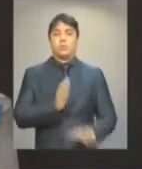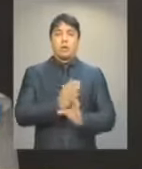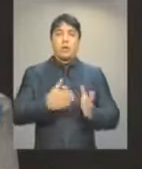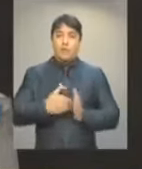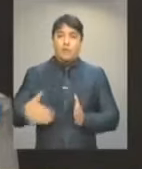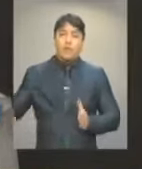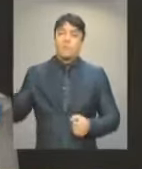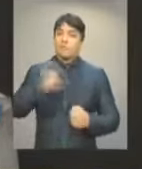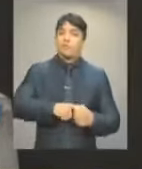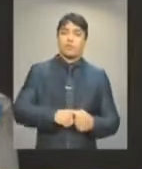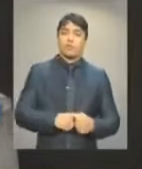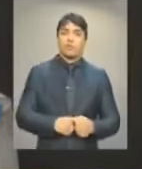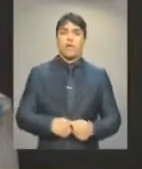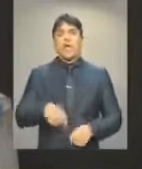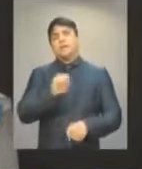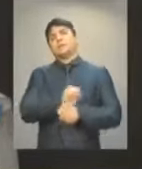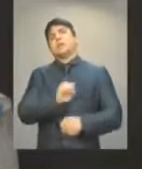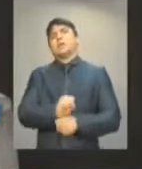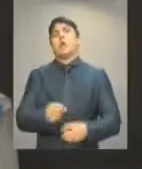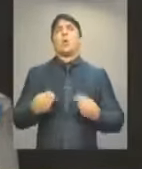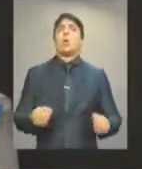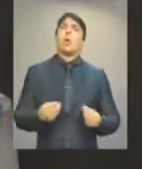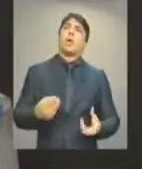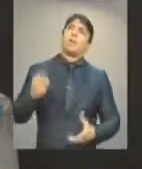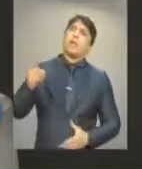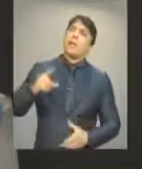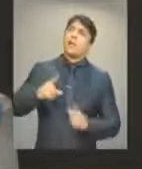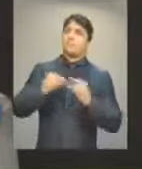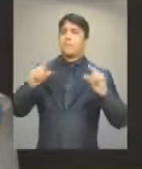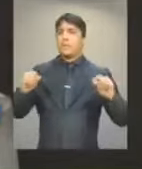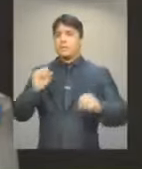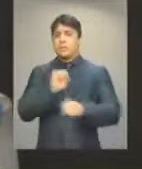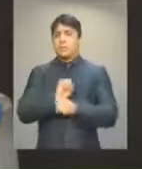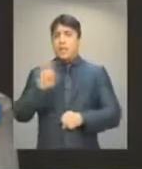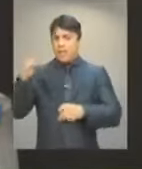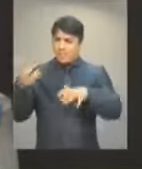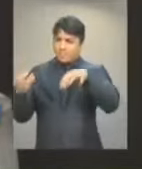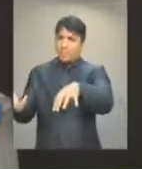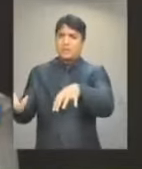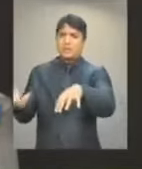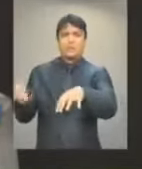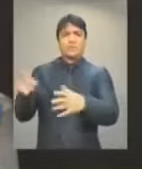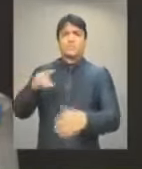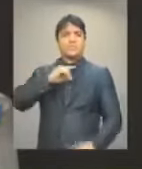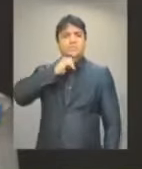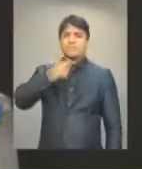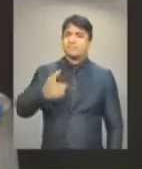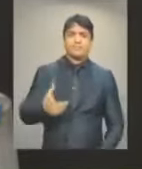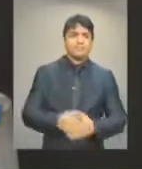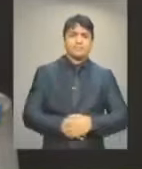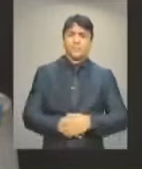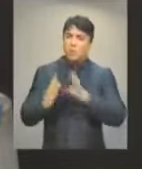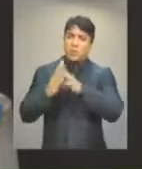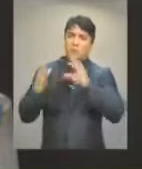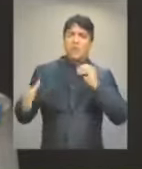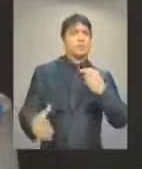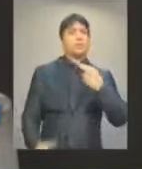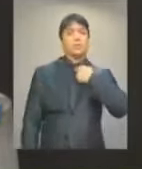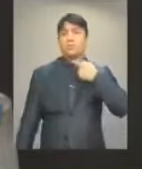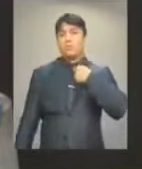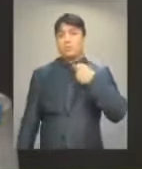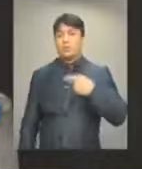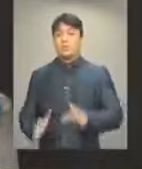voltou. Não podemos esperar essa saída de Brasília. Palácio do Planalto só dá maus exemplos. Nós temos que